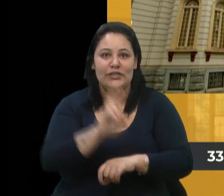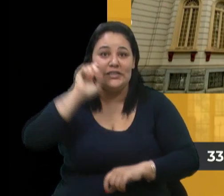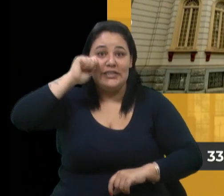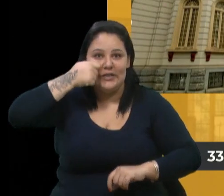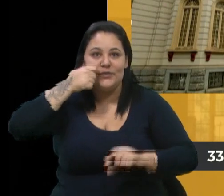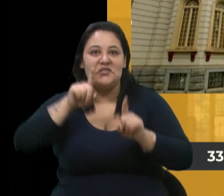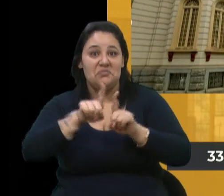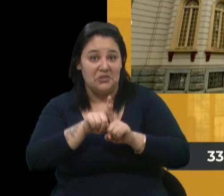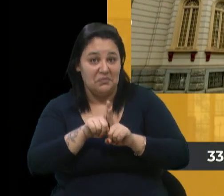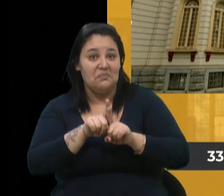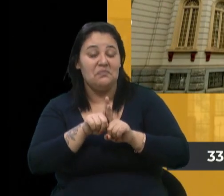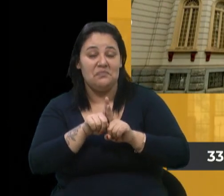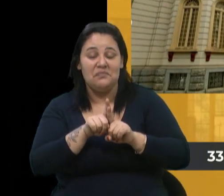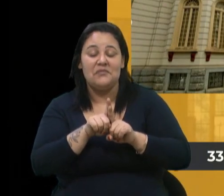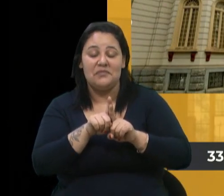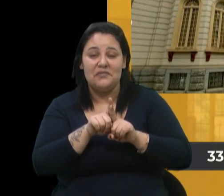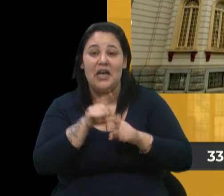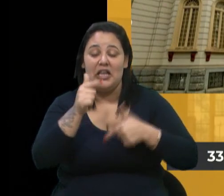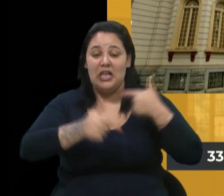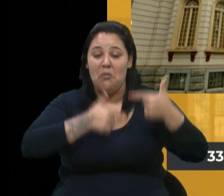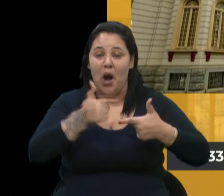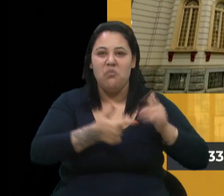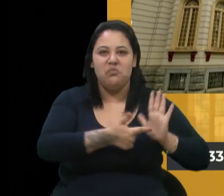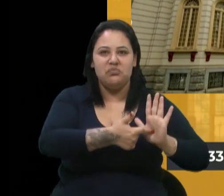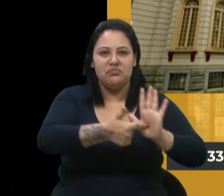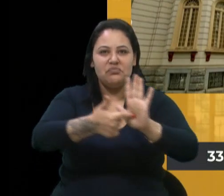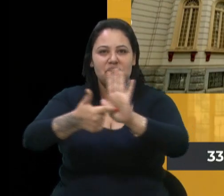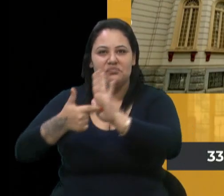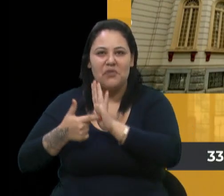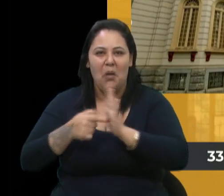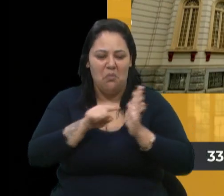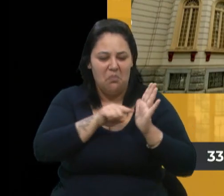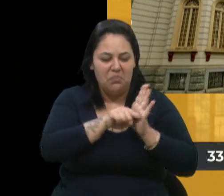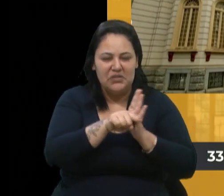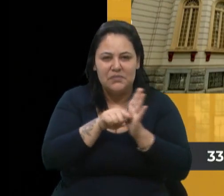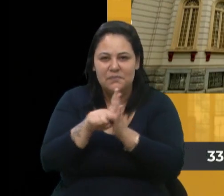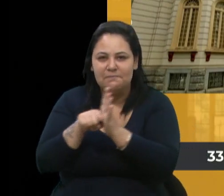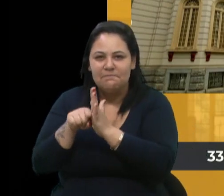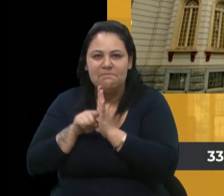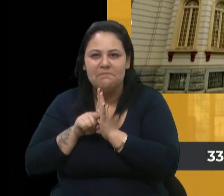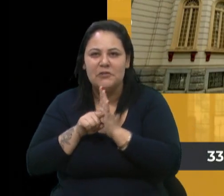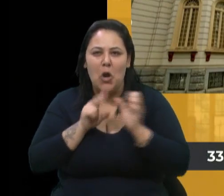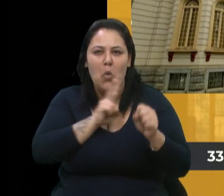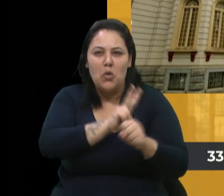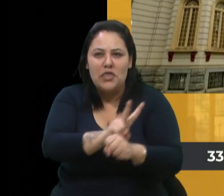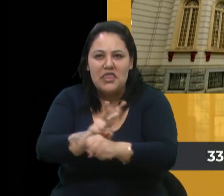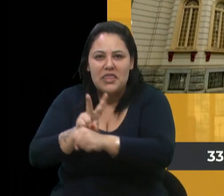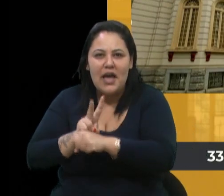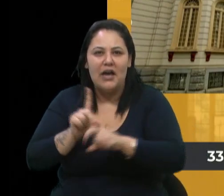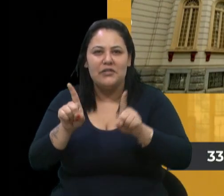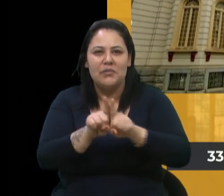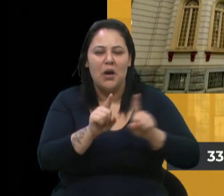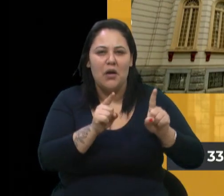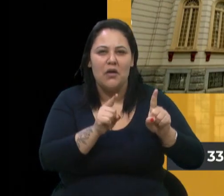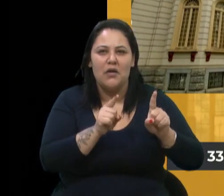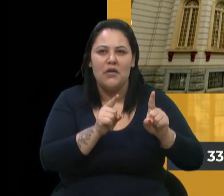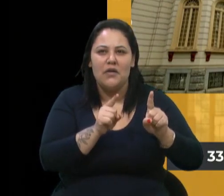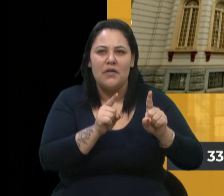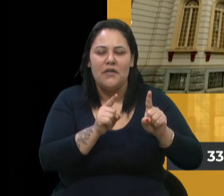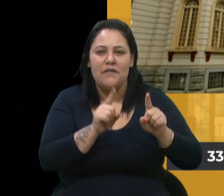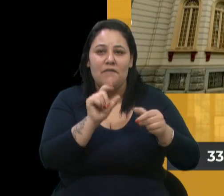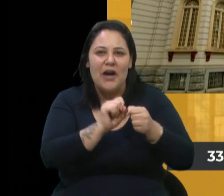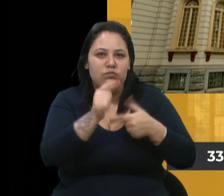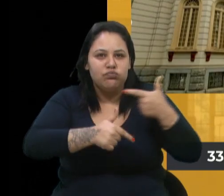referência, eles trabalham a questão de exposições, de pesquisa, de preservação, de produção